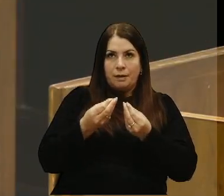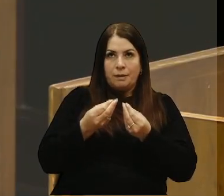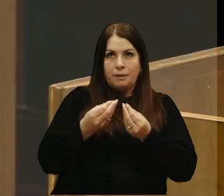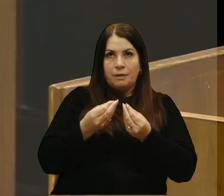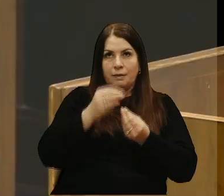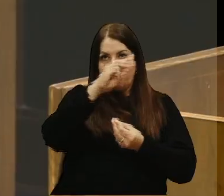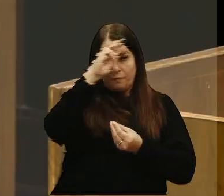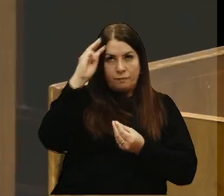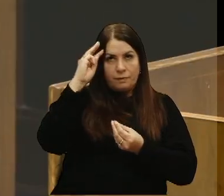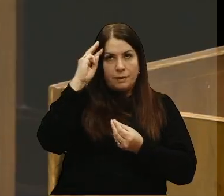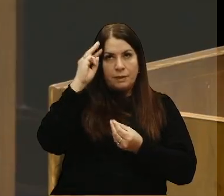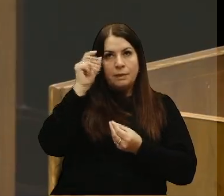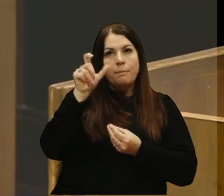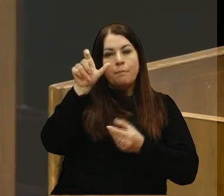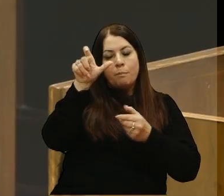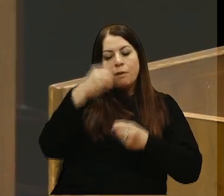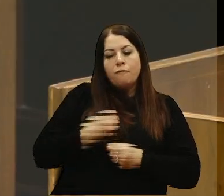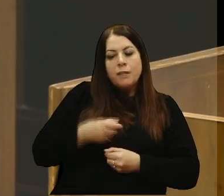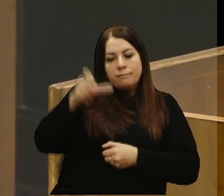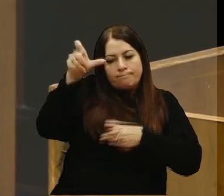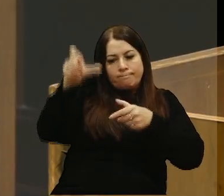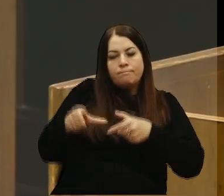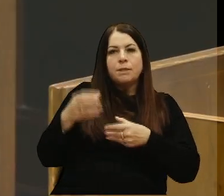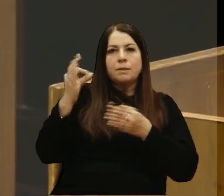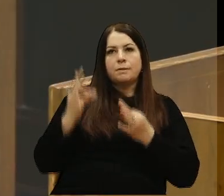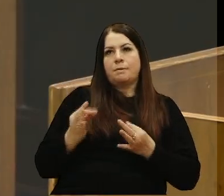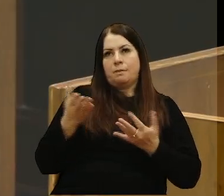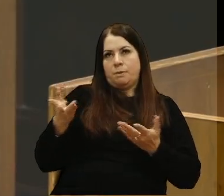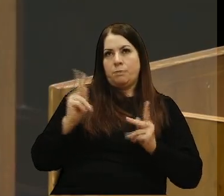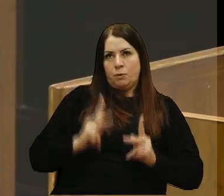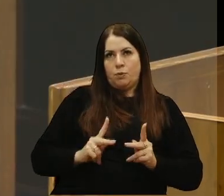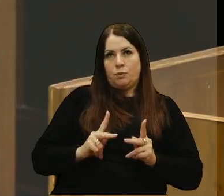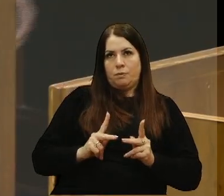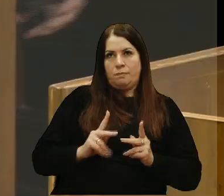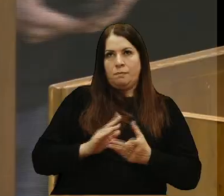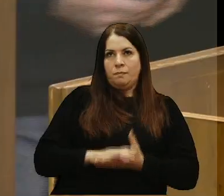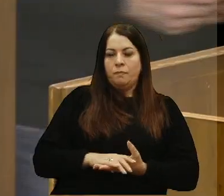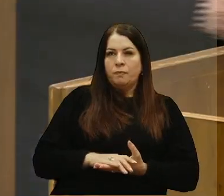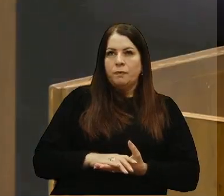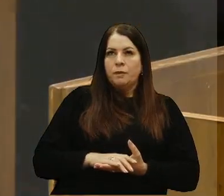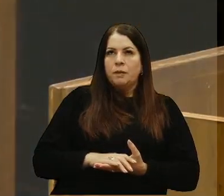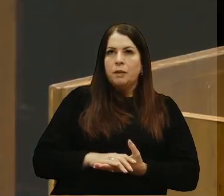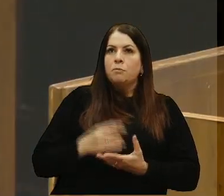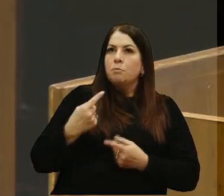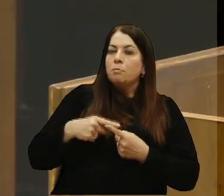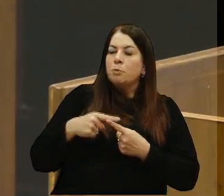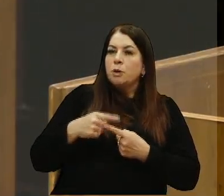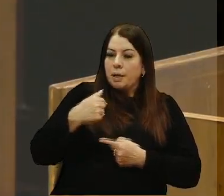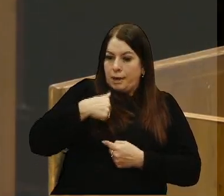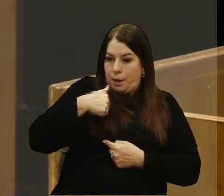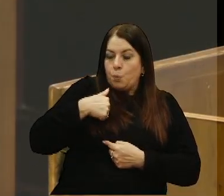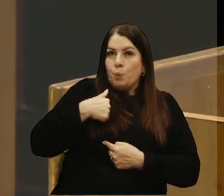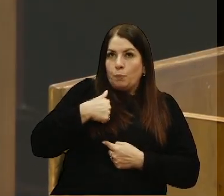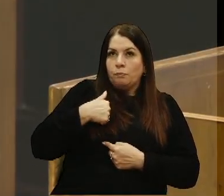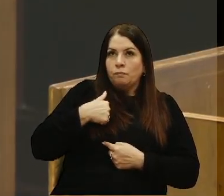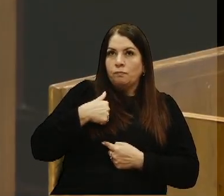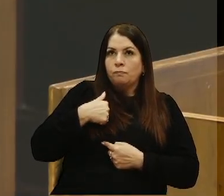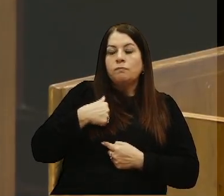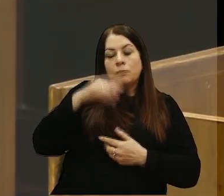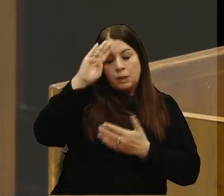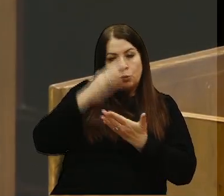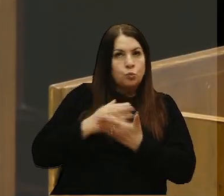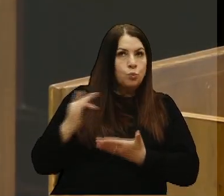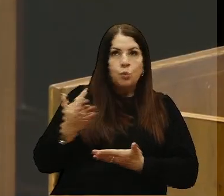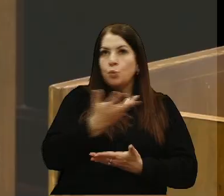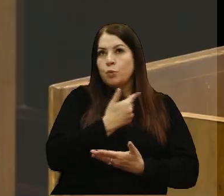Valim, dignidade para essas pessoas. Dignidade. Porque eu acredito que